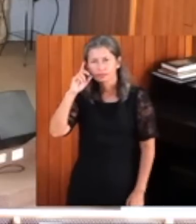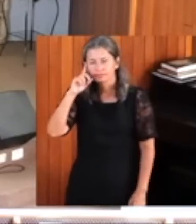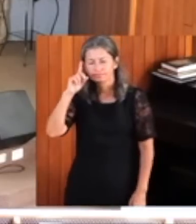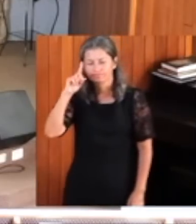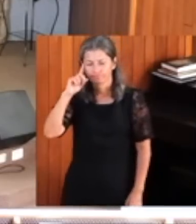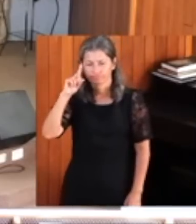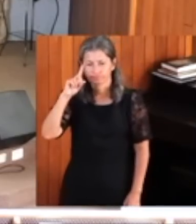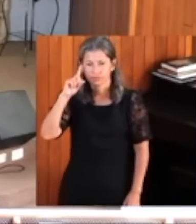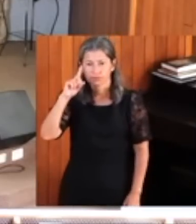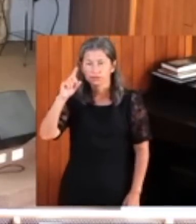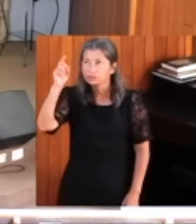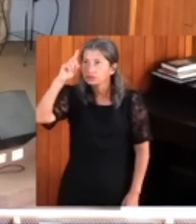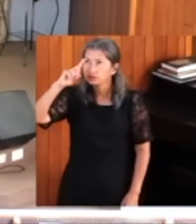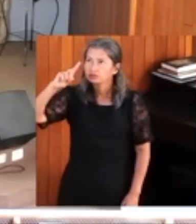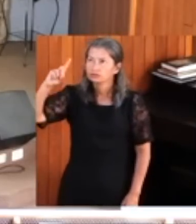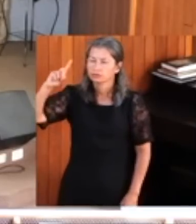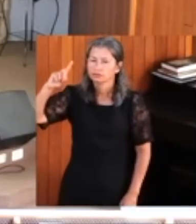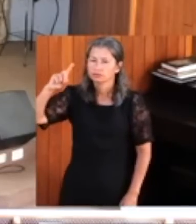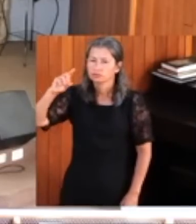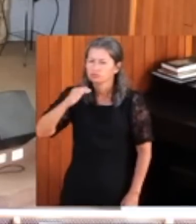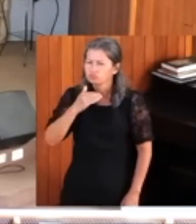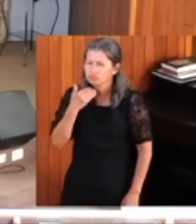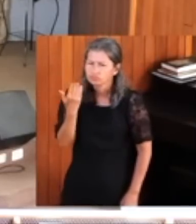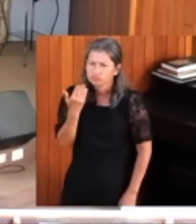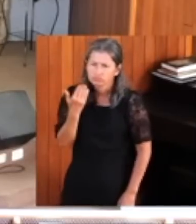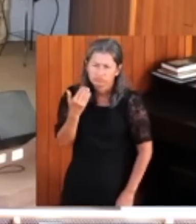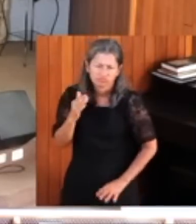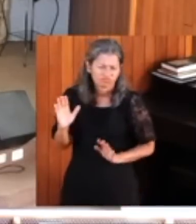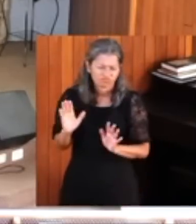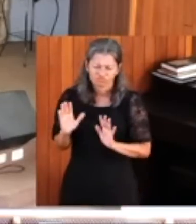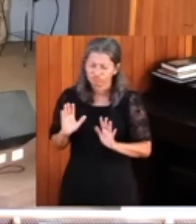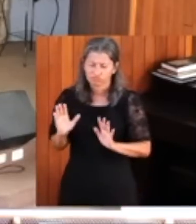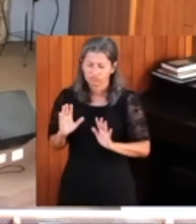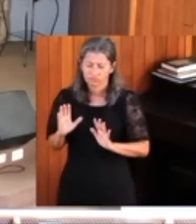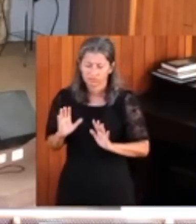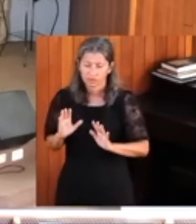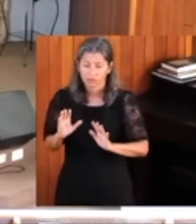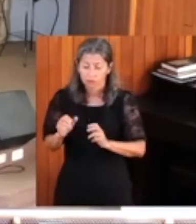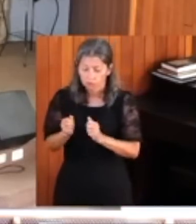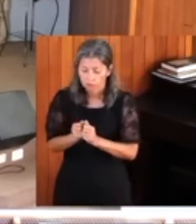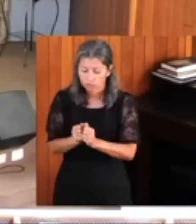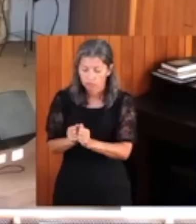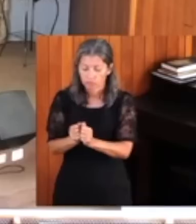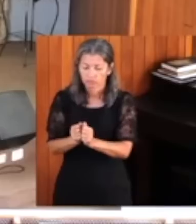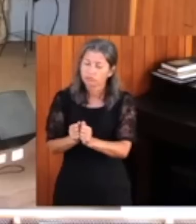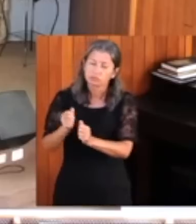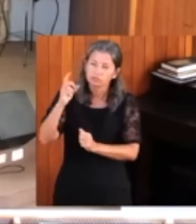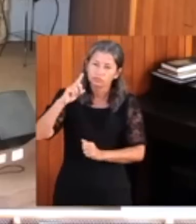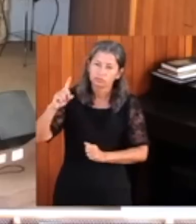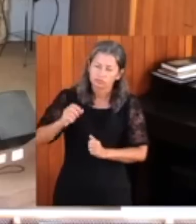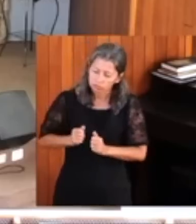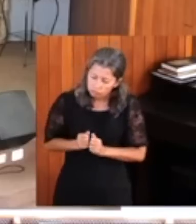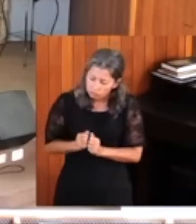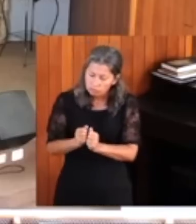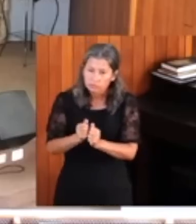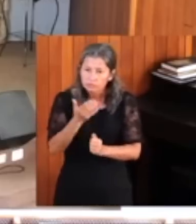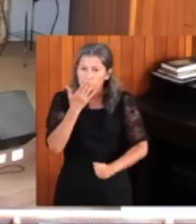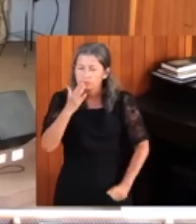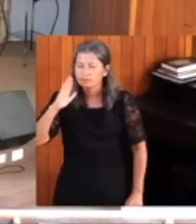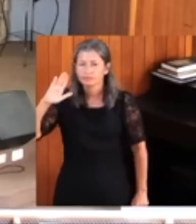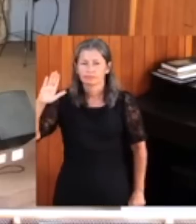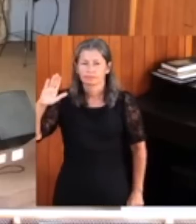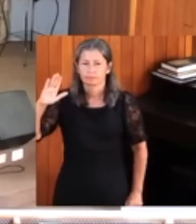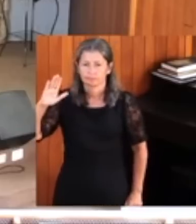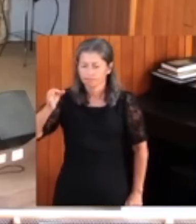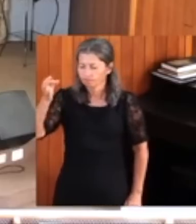nada, para Deus a doença não é nada. A gente passa por tudo isso, mas passa com Deus ao lado. Essa é a promessa. Então, antes de